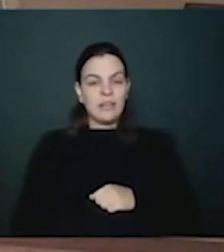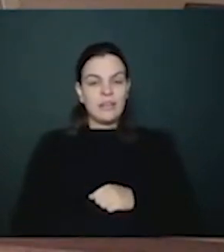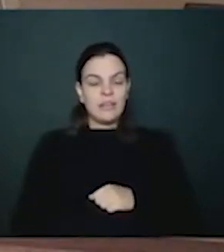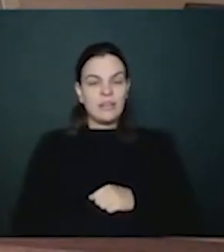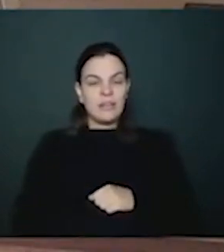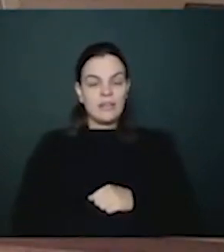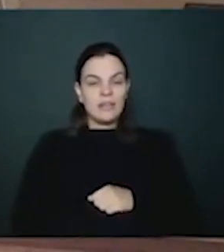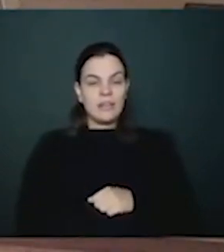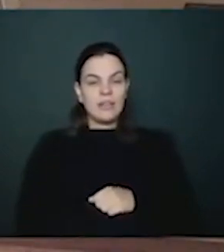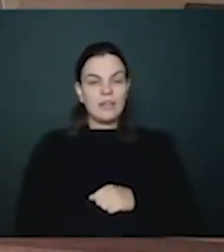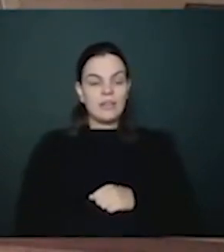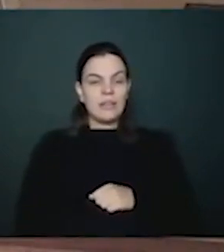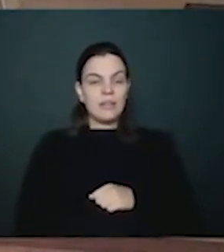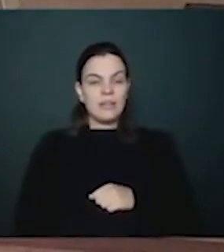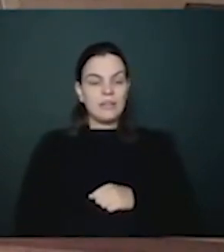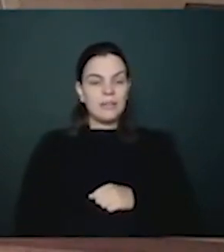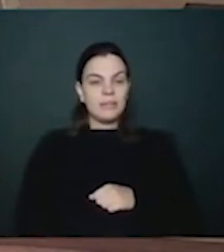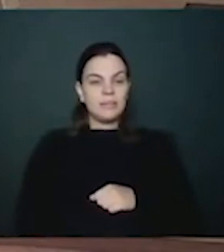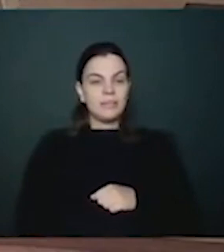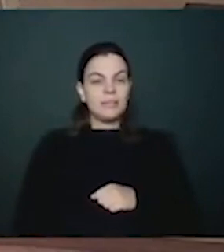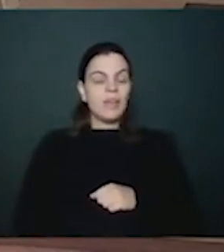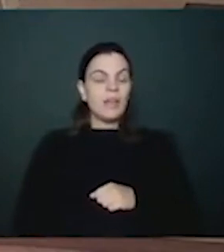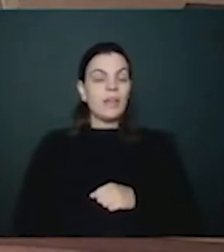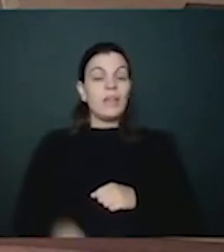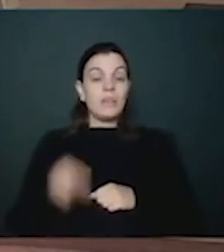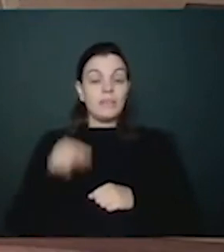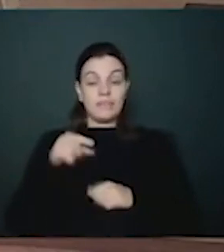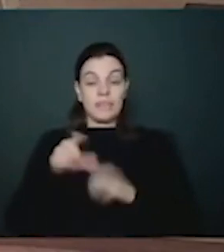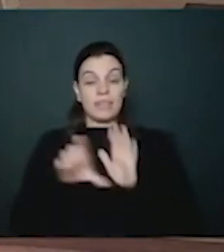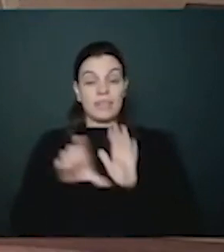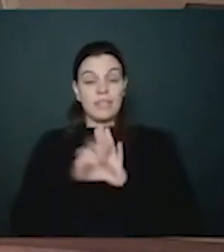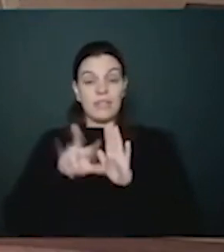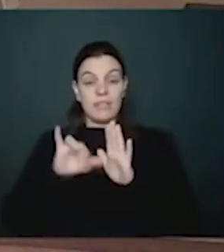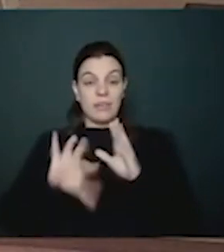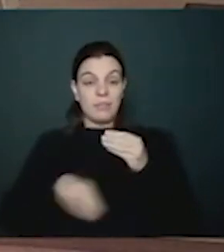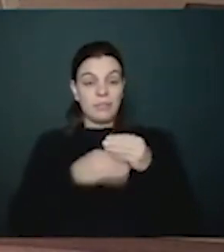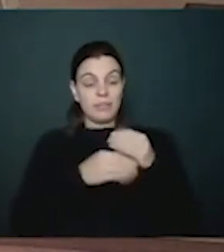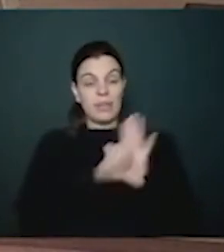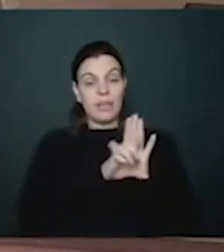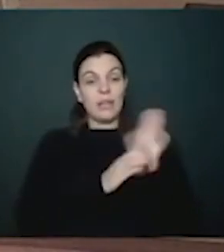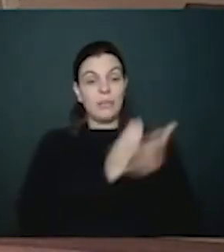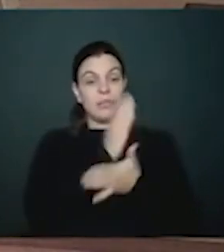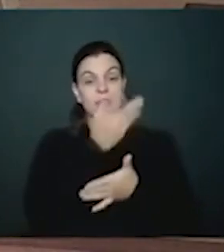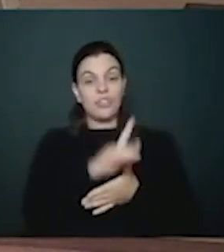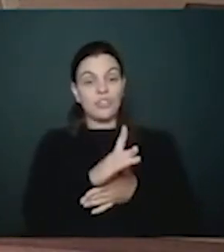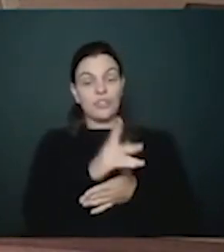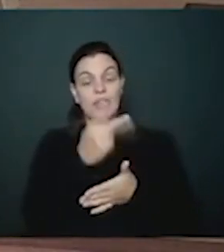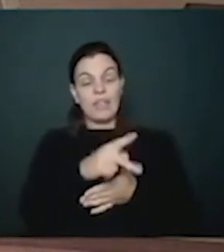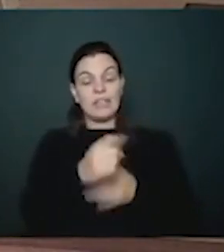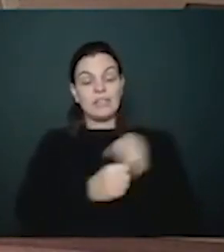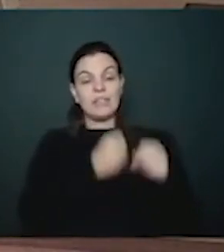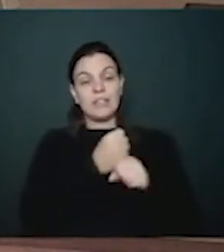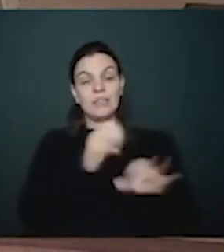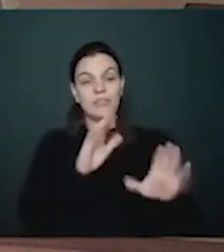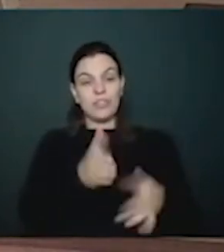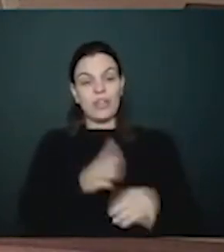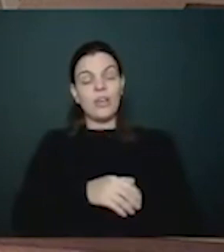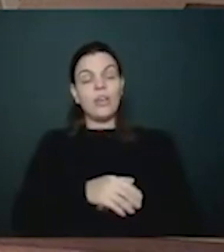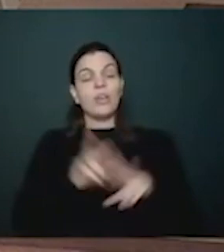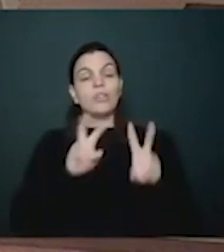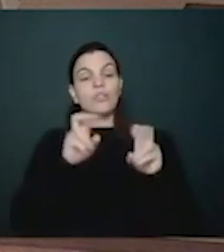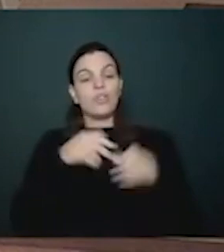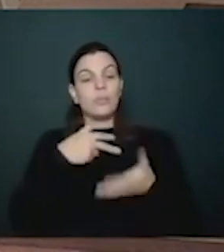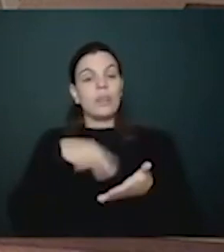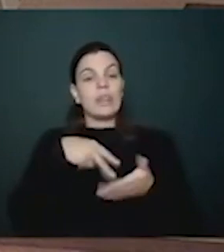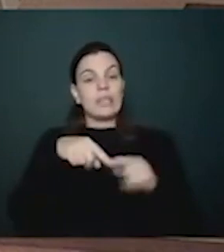aprovadas nessa casa. Cito exemplo, esse ano, a lei que foi aprovada, que institui o dia da dança do salão, o dia da